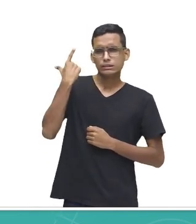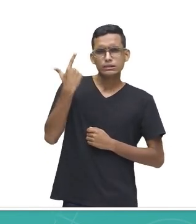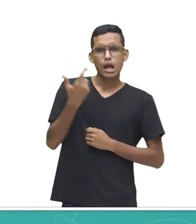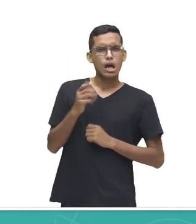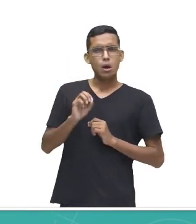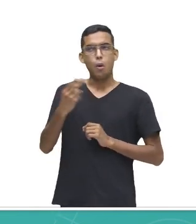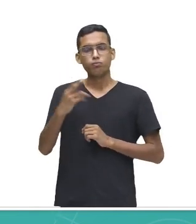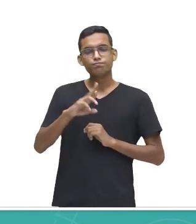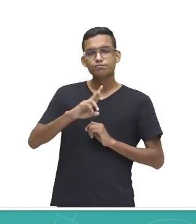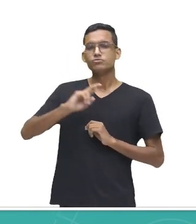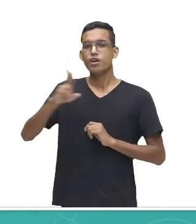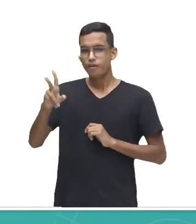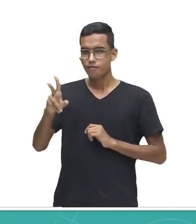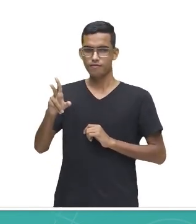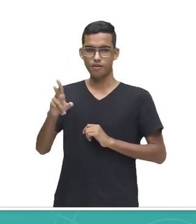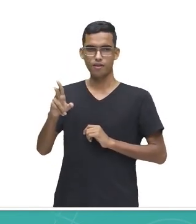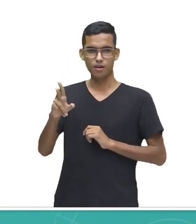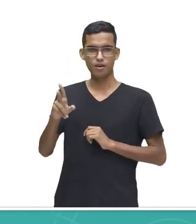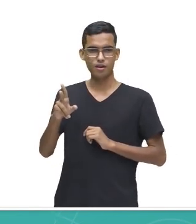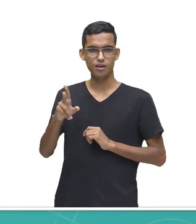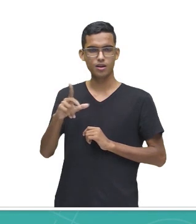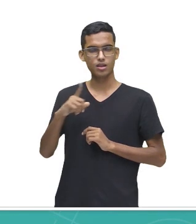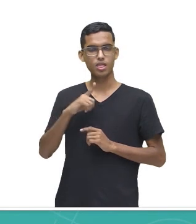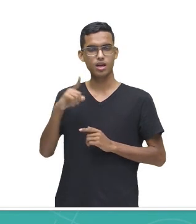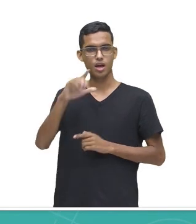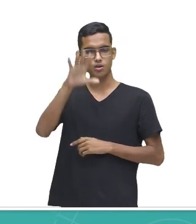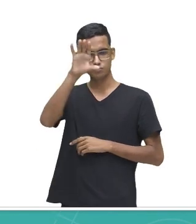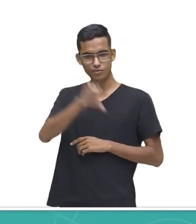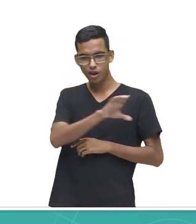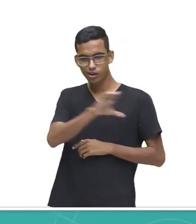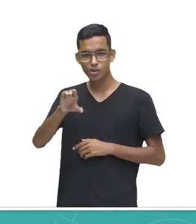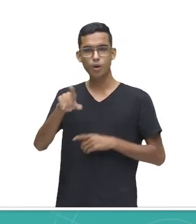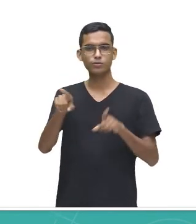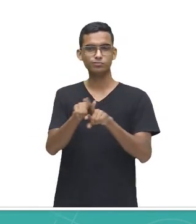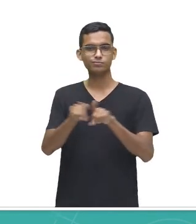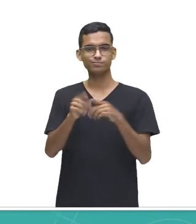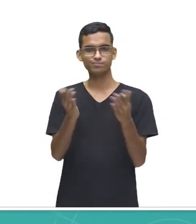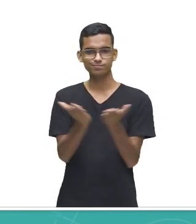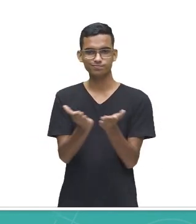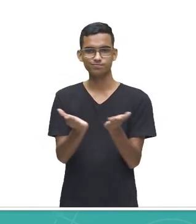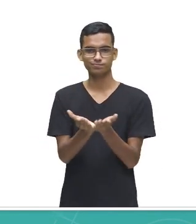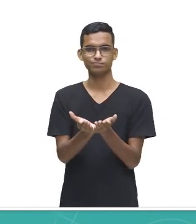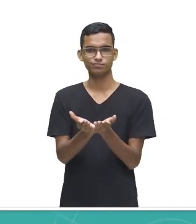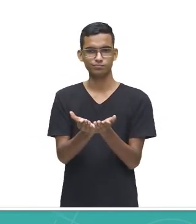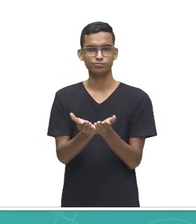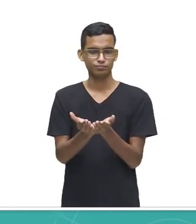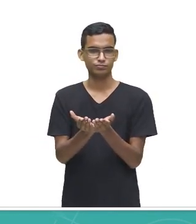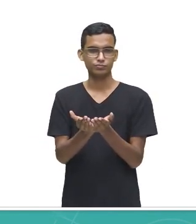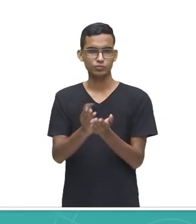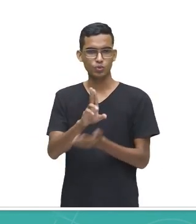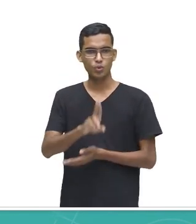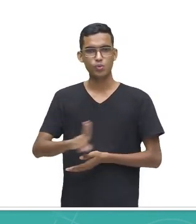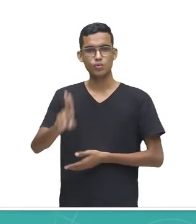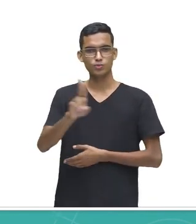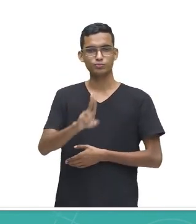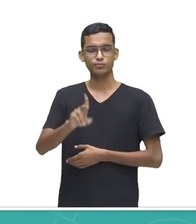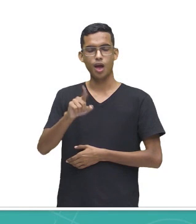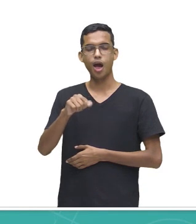cristãs, católicas, os carismáticos e evangélicas, também é um fenômeno